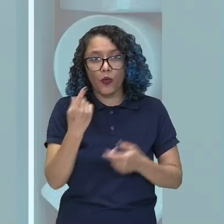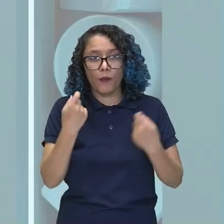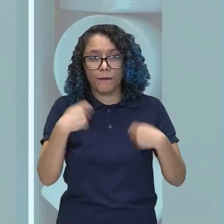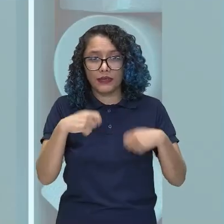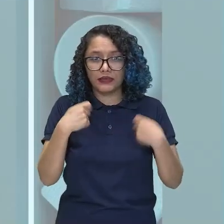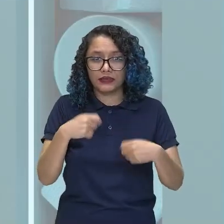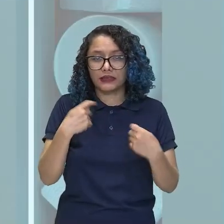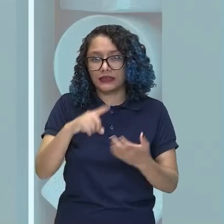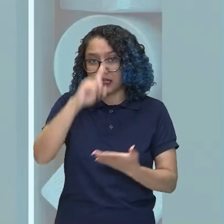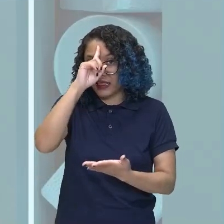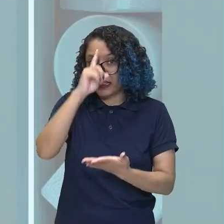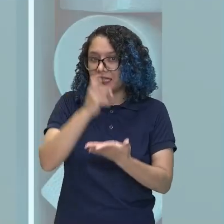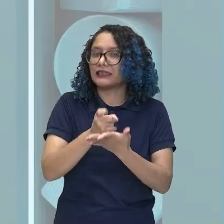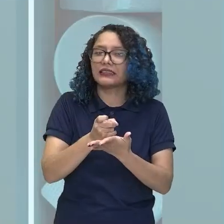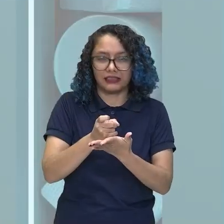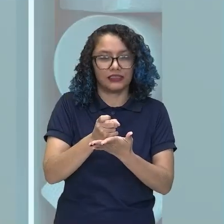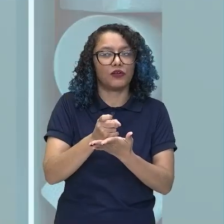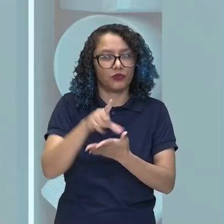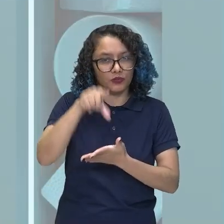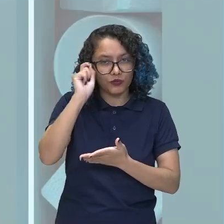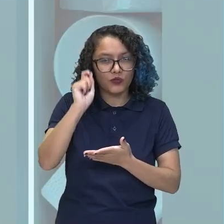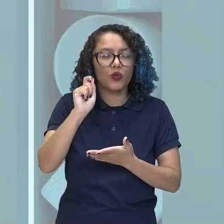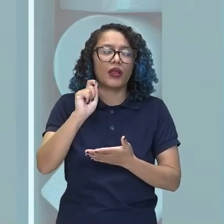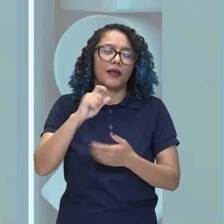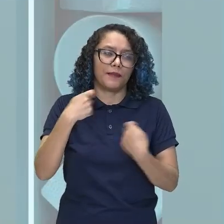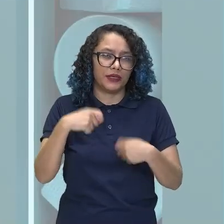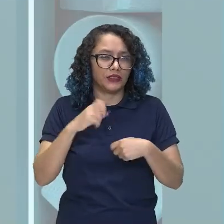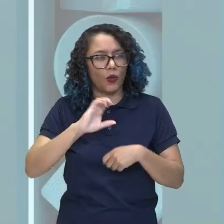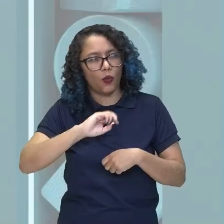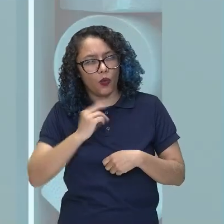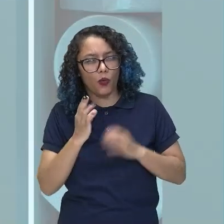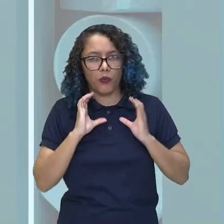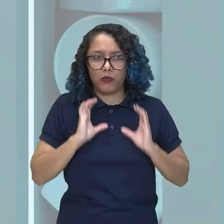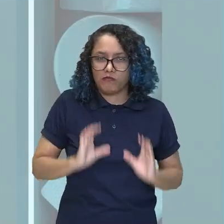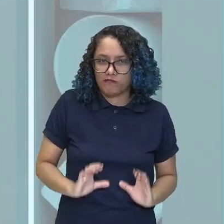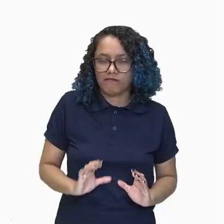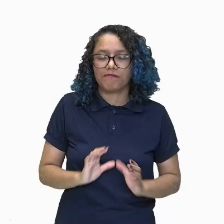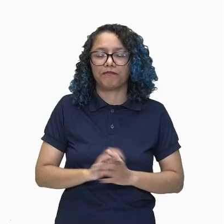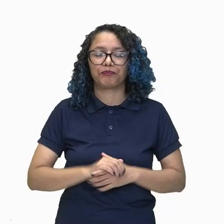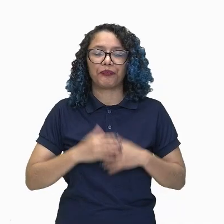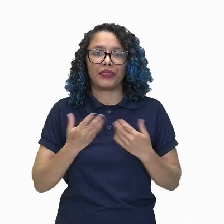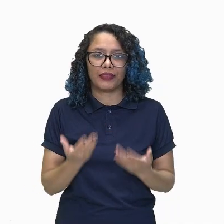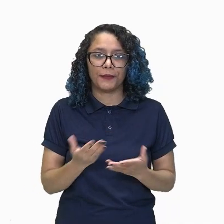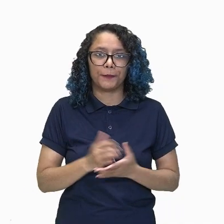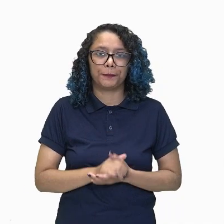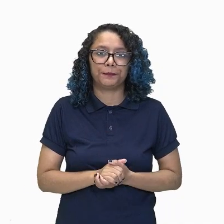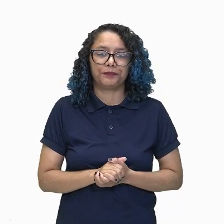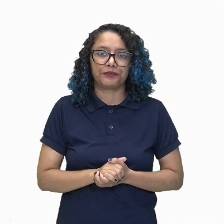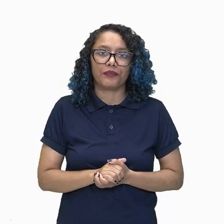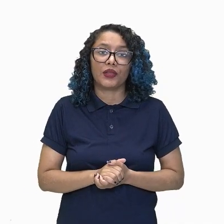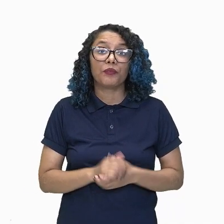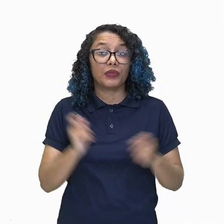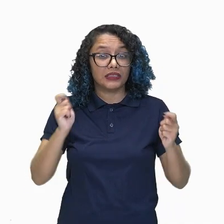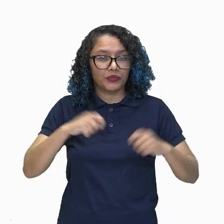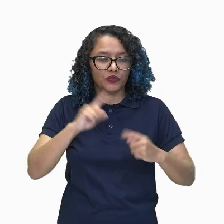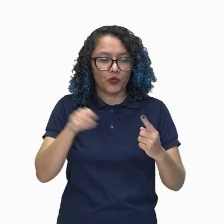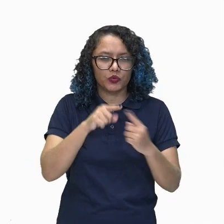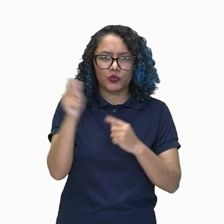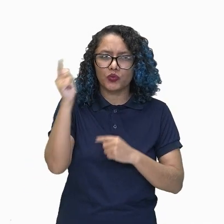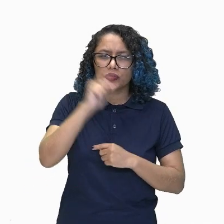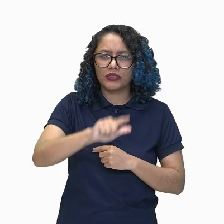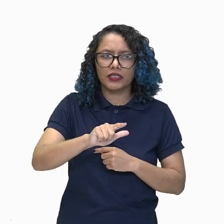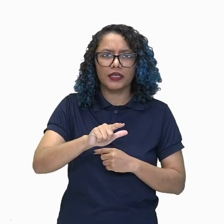determinadas decisões, atitudes. Então, para atingir esse